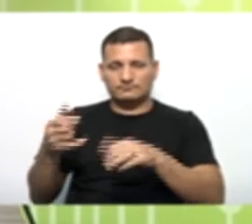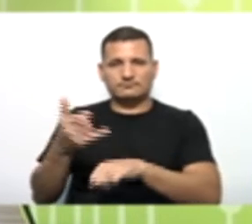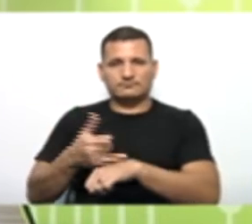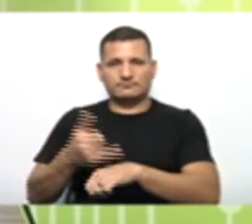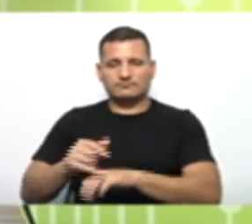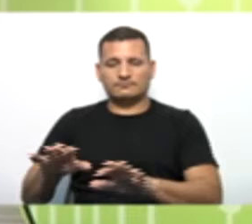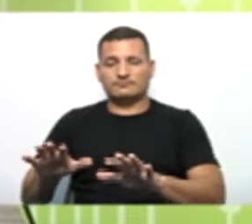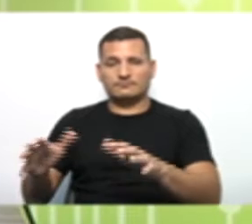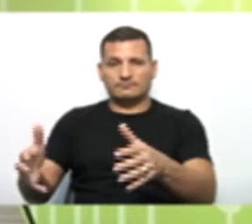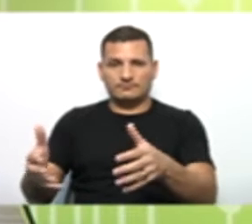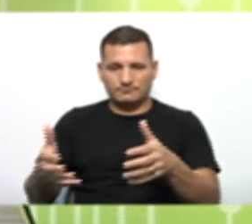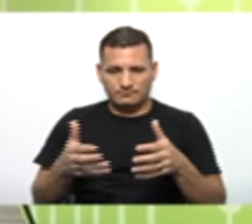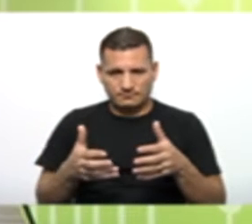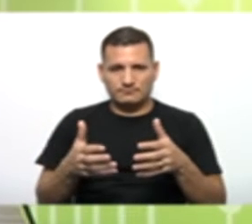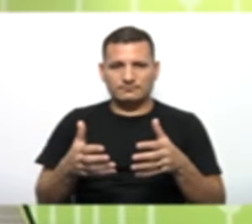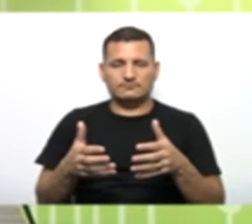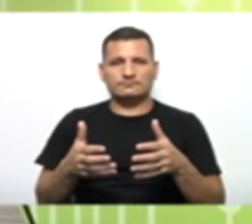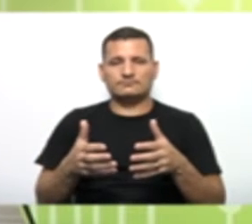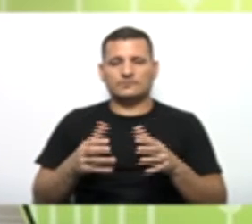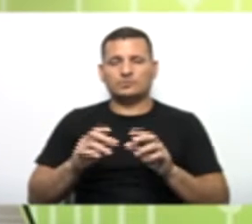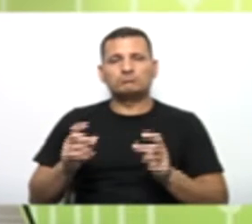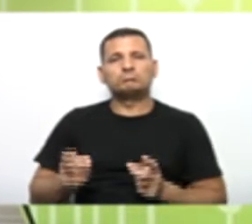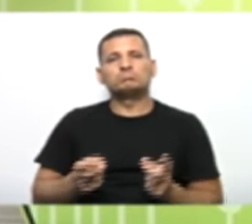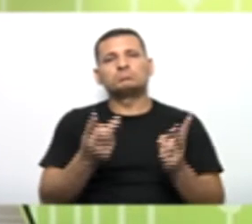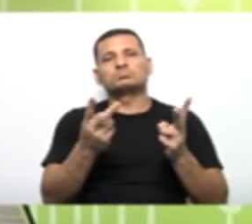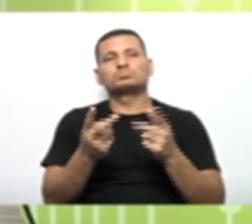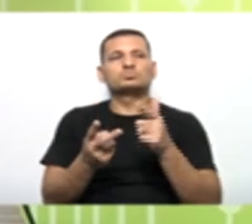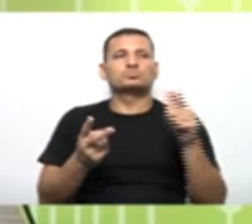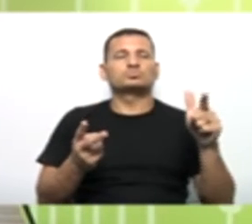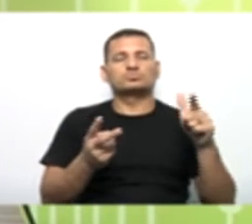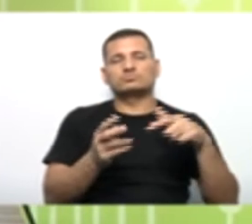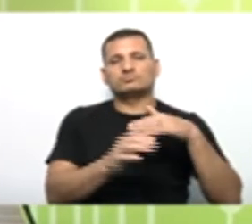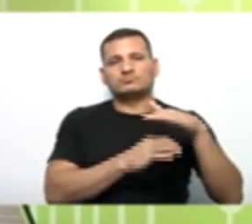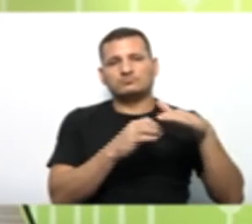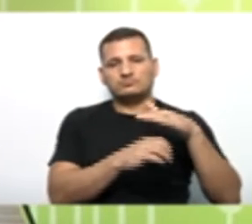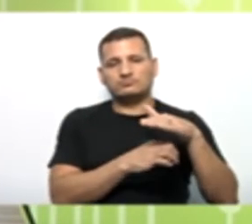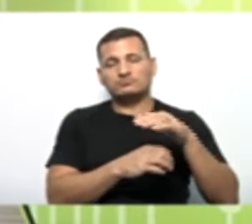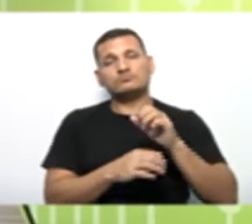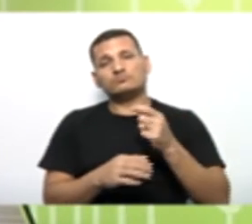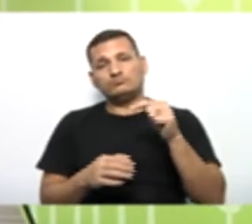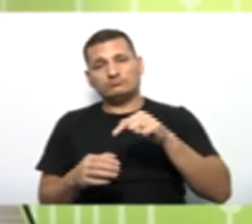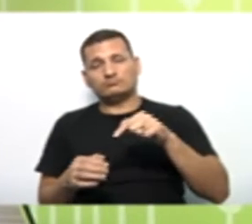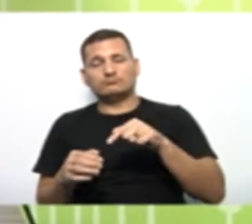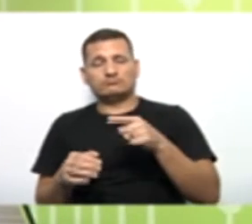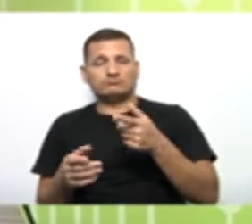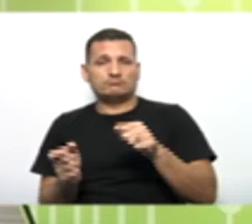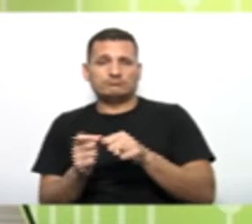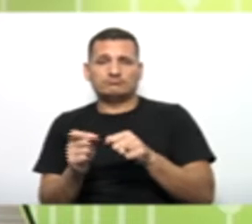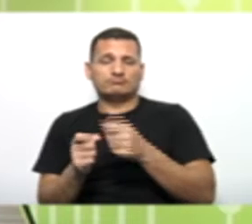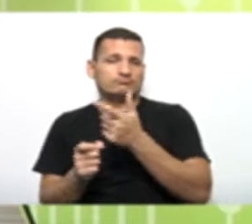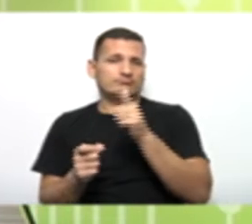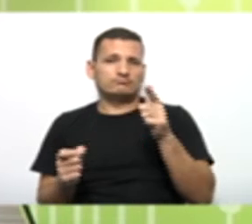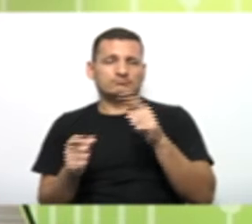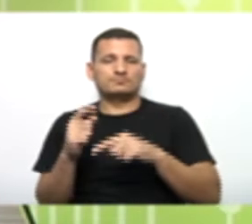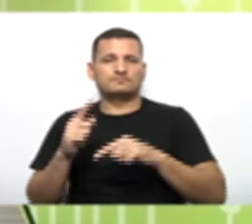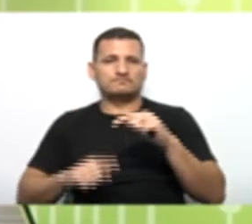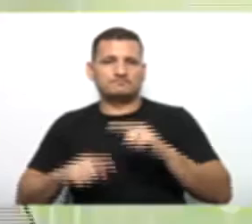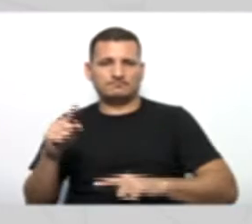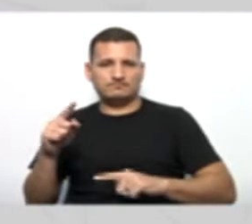retalhos para revender para outra indústria ou até ela mesma produzir outros produtos.